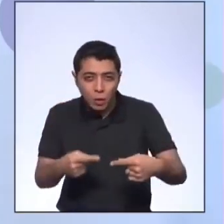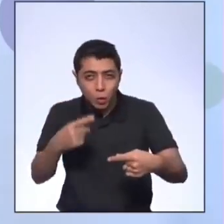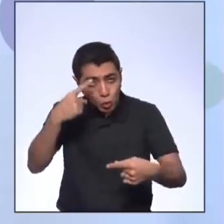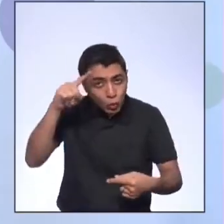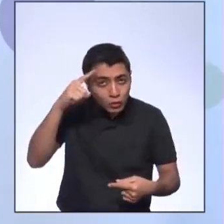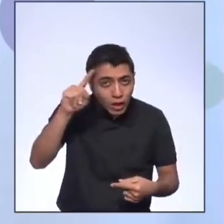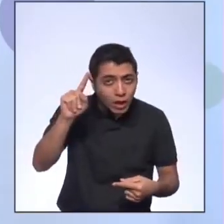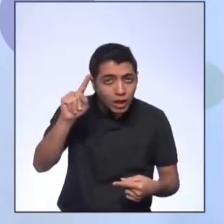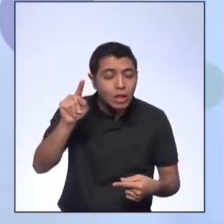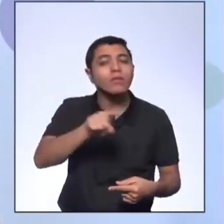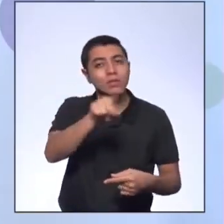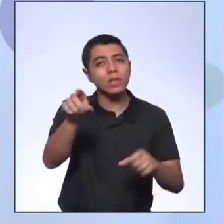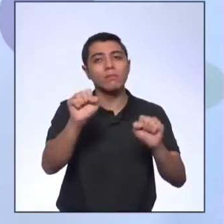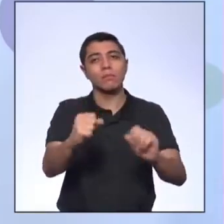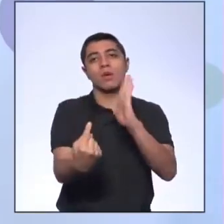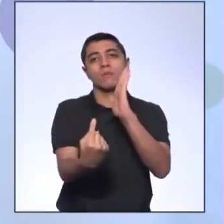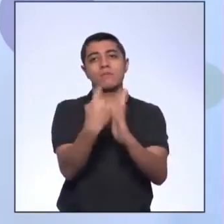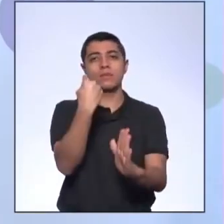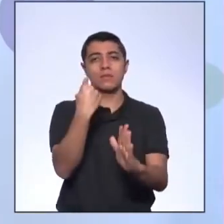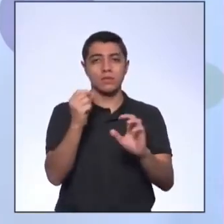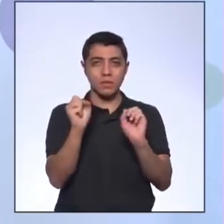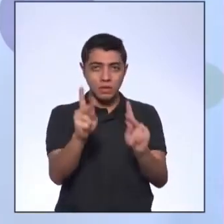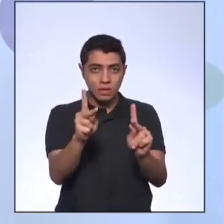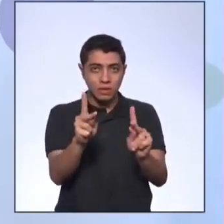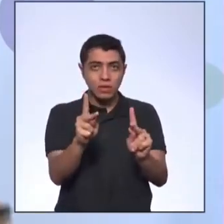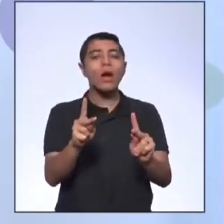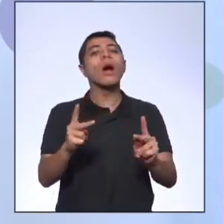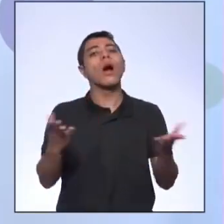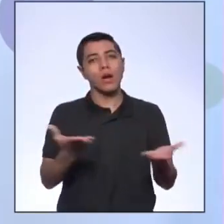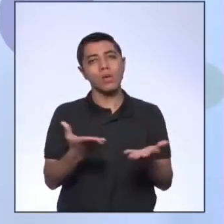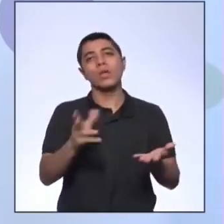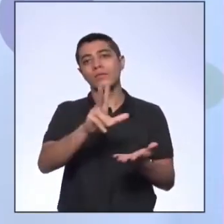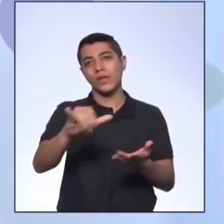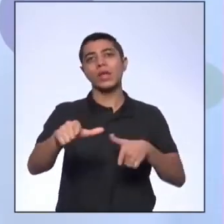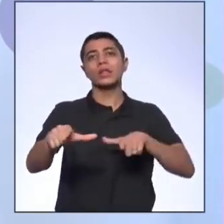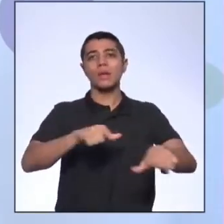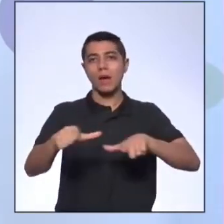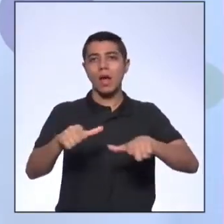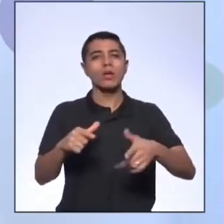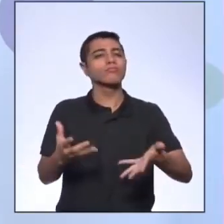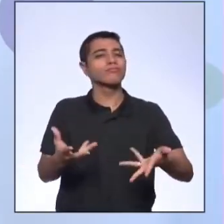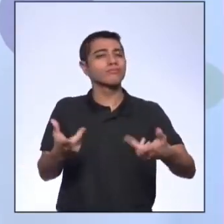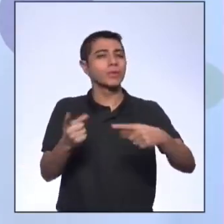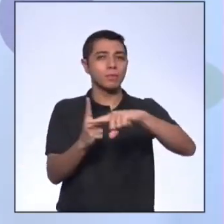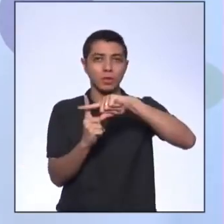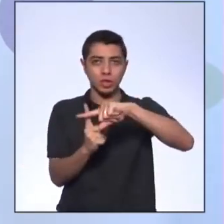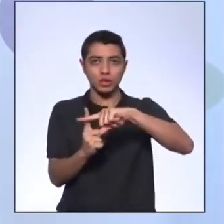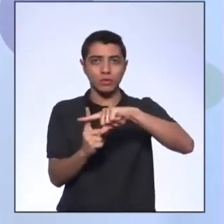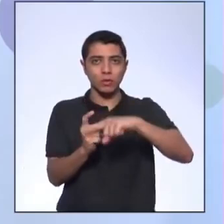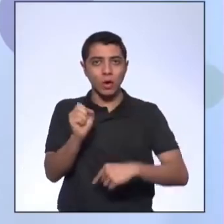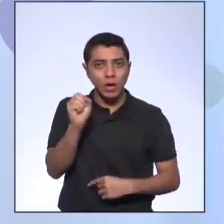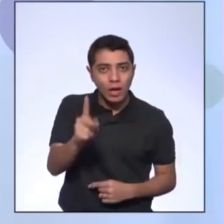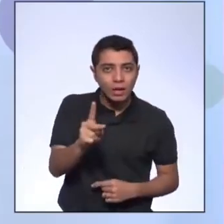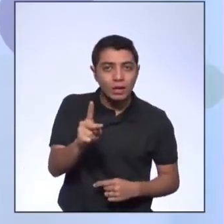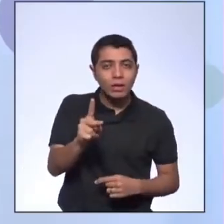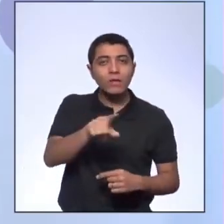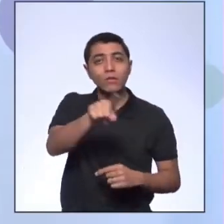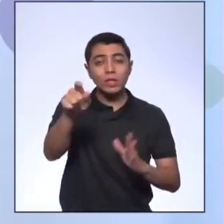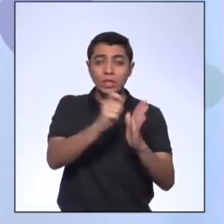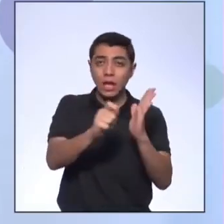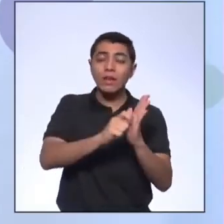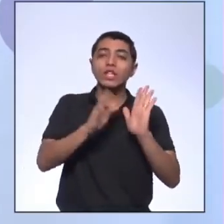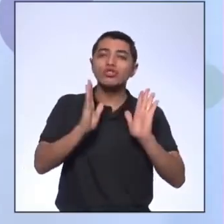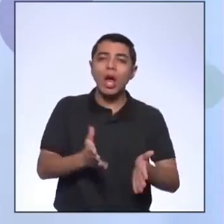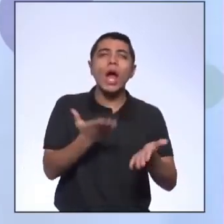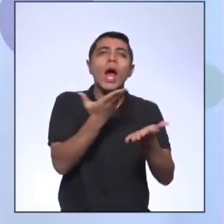aí ter um trabalho aí positivo, né, neste momento, tá bom? Escrevam para nós aqui o que vocês entenderam